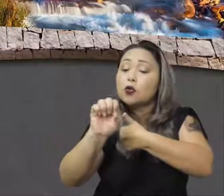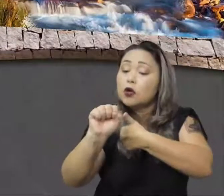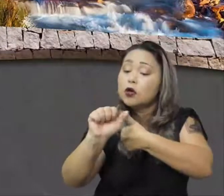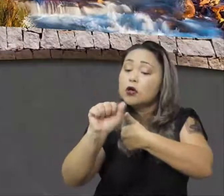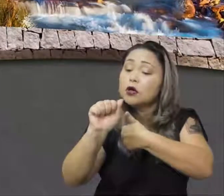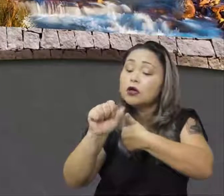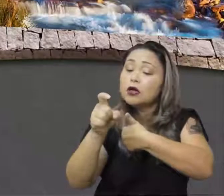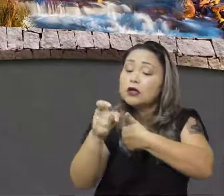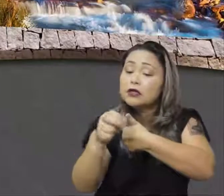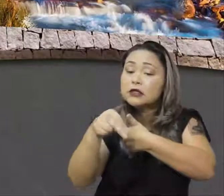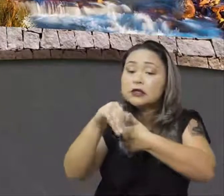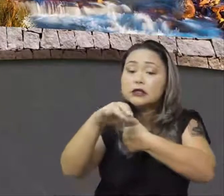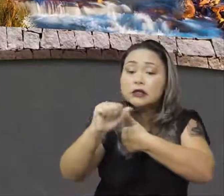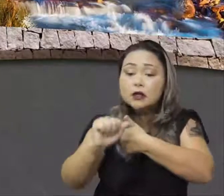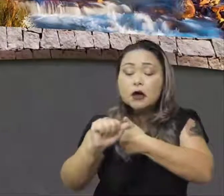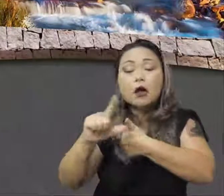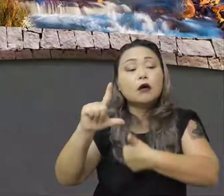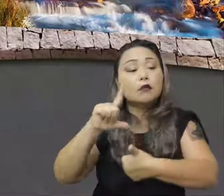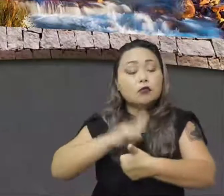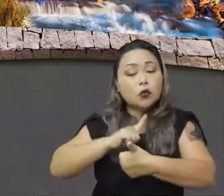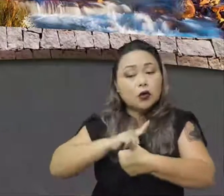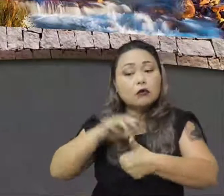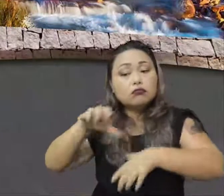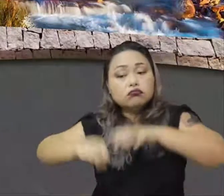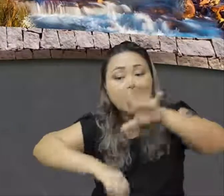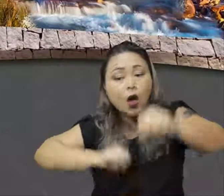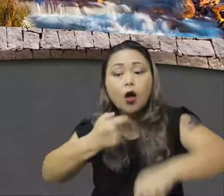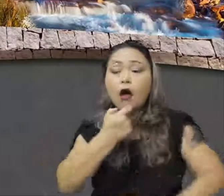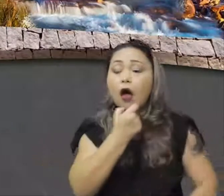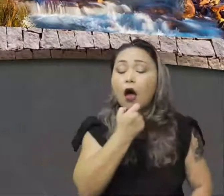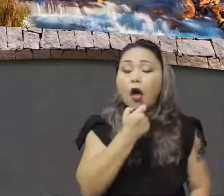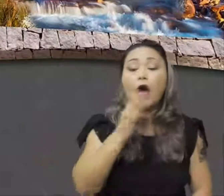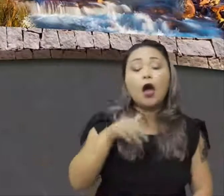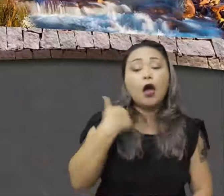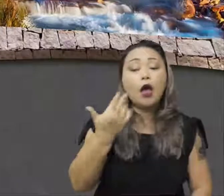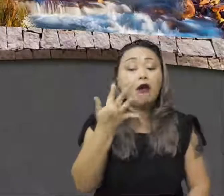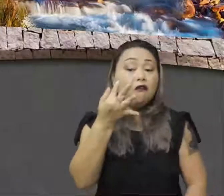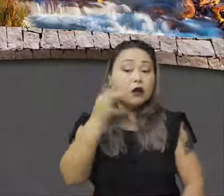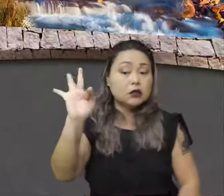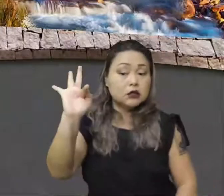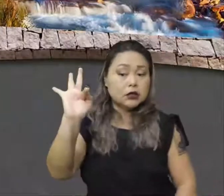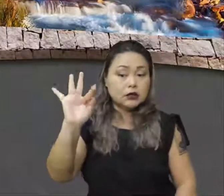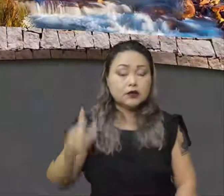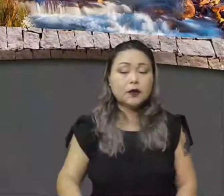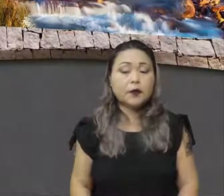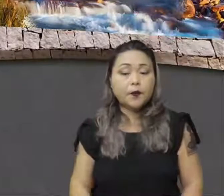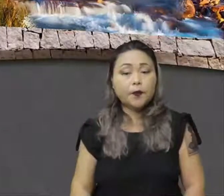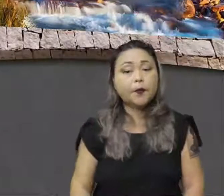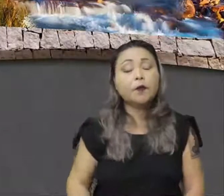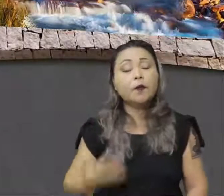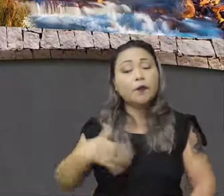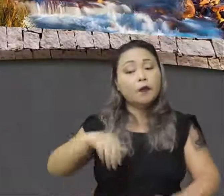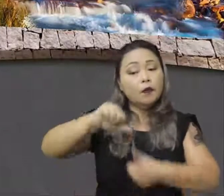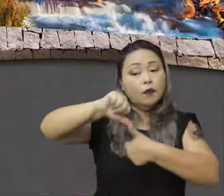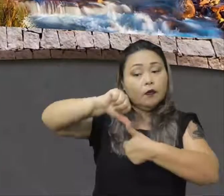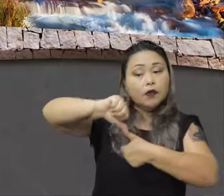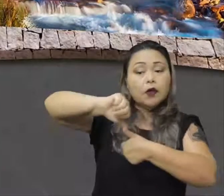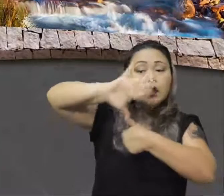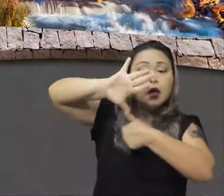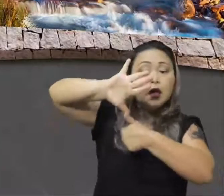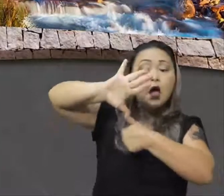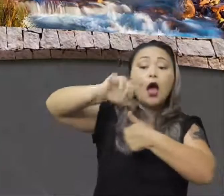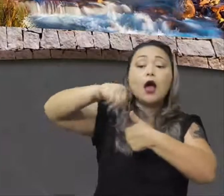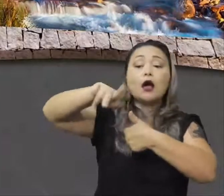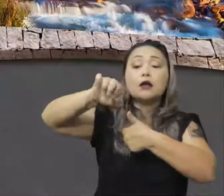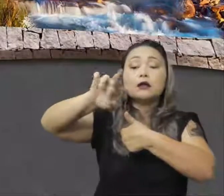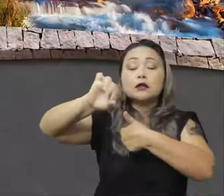anglo-saxônicos, porque tiveram colonização inglesa e francesa, tá? América